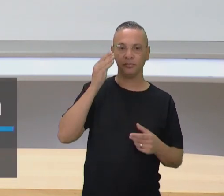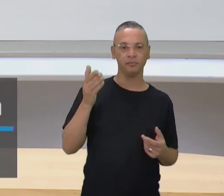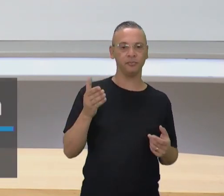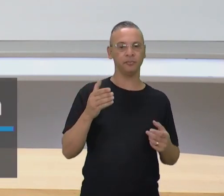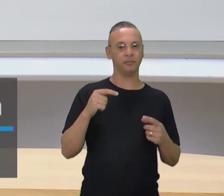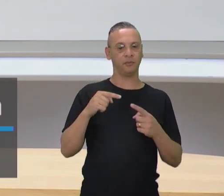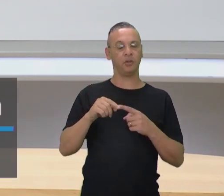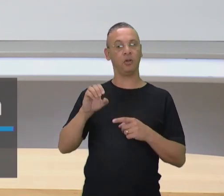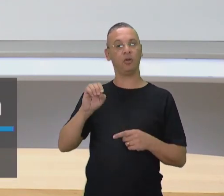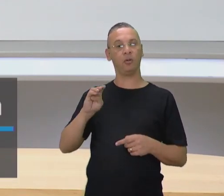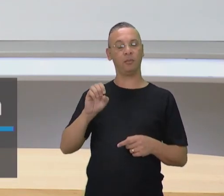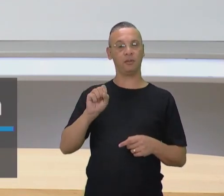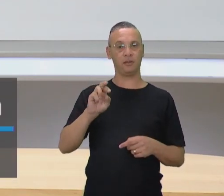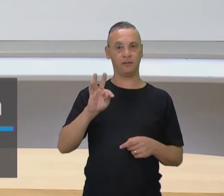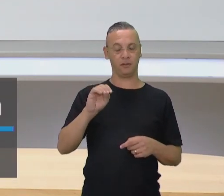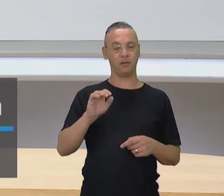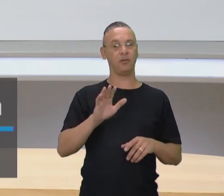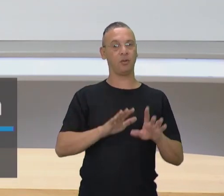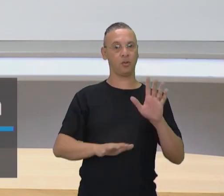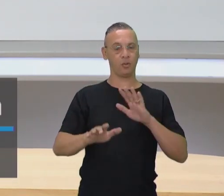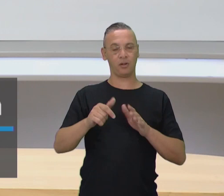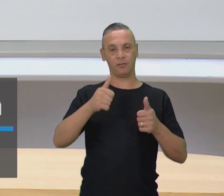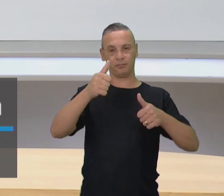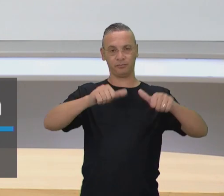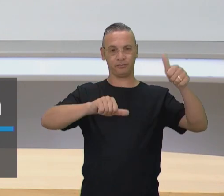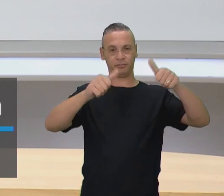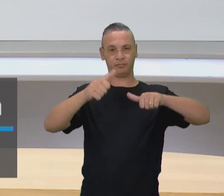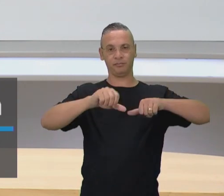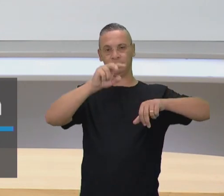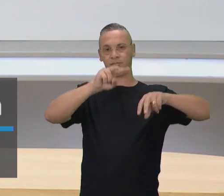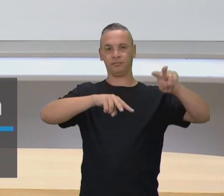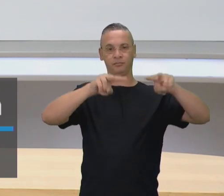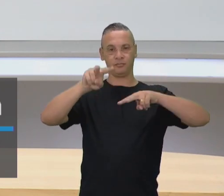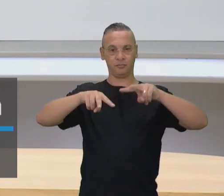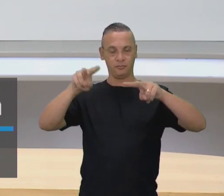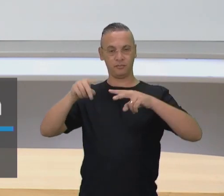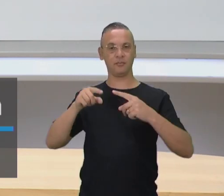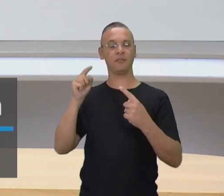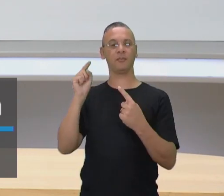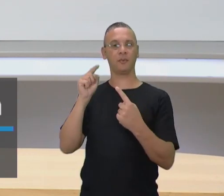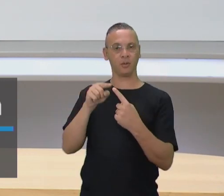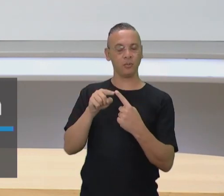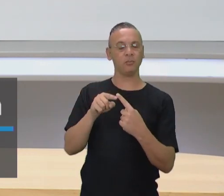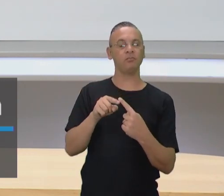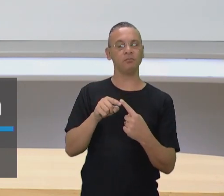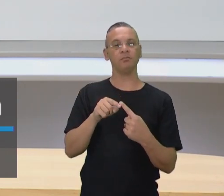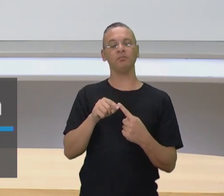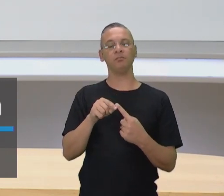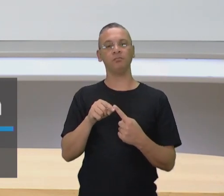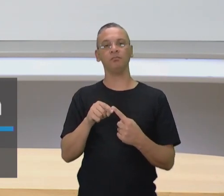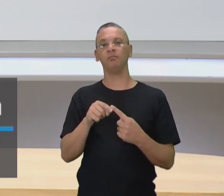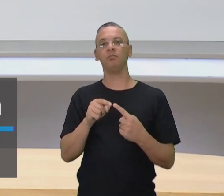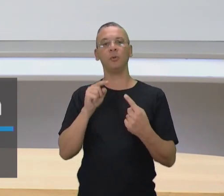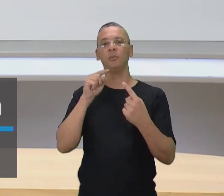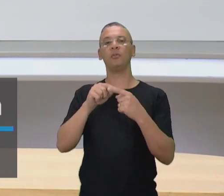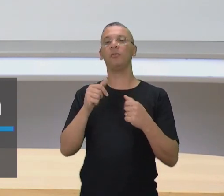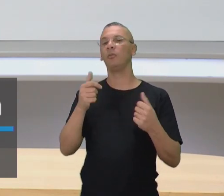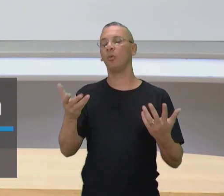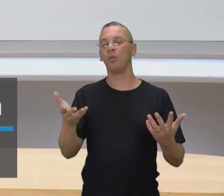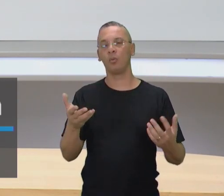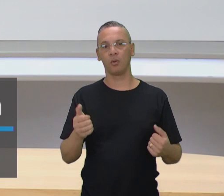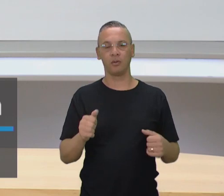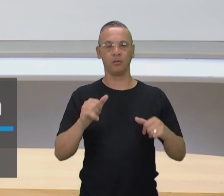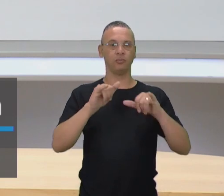toma cuidado com isso, ele vai fazer essa análise, essa investigação e esse acompanhamento para que